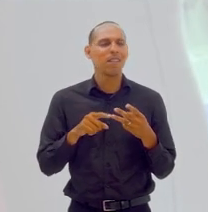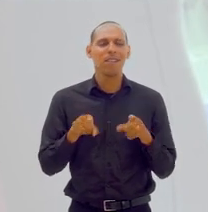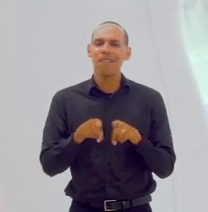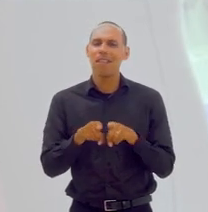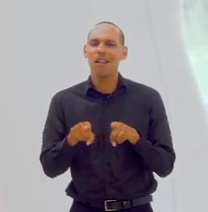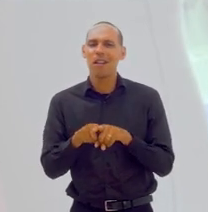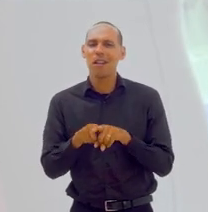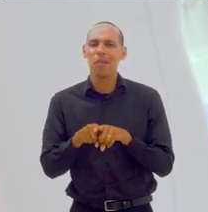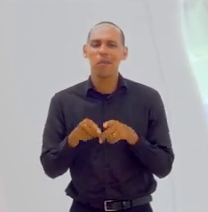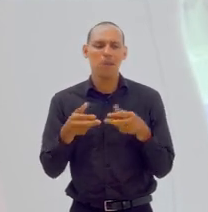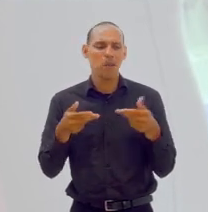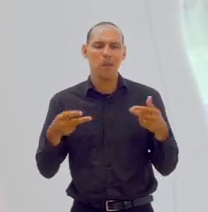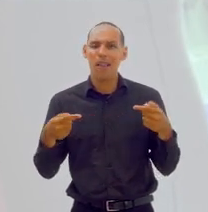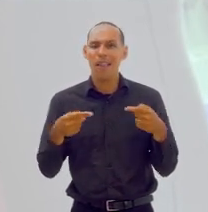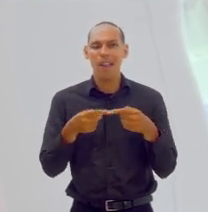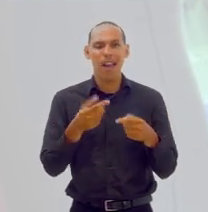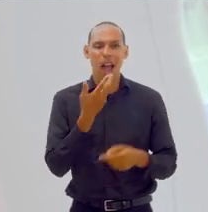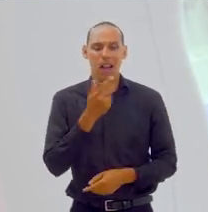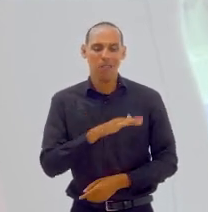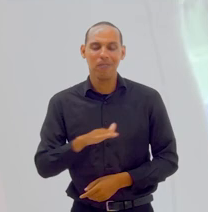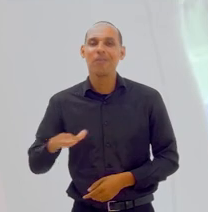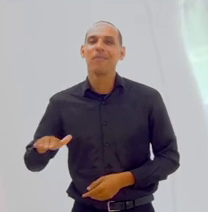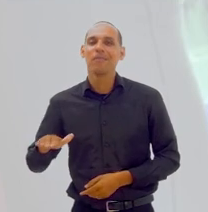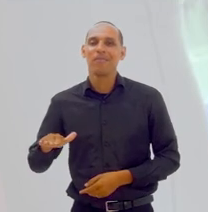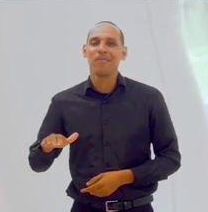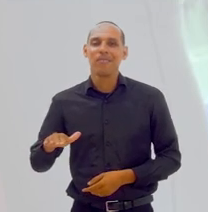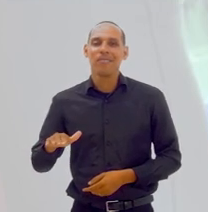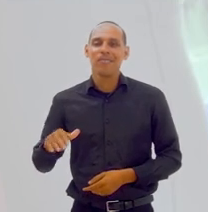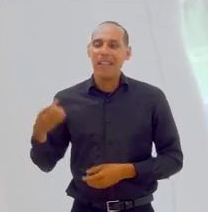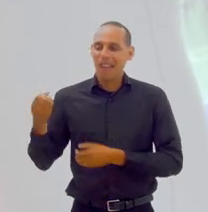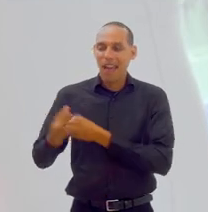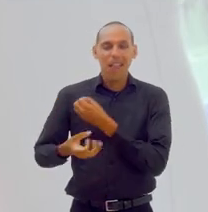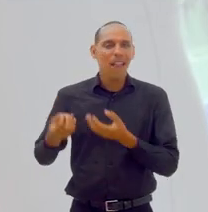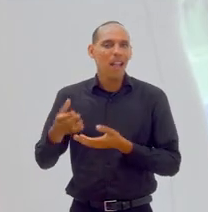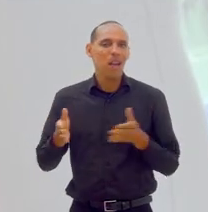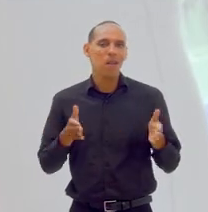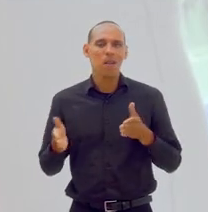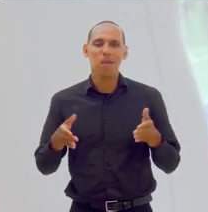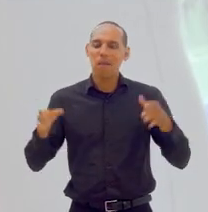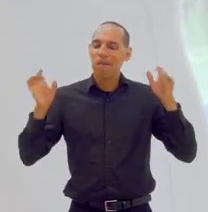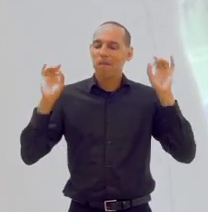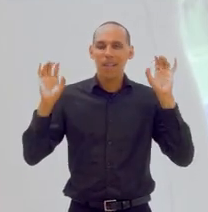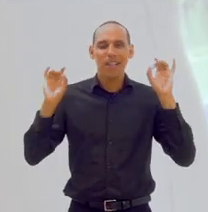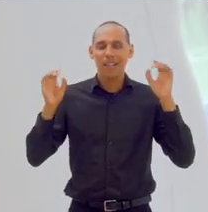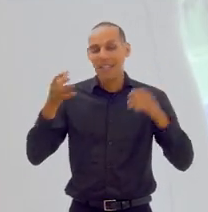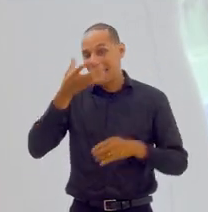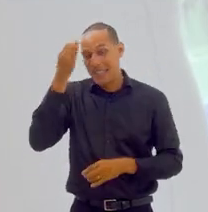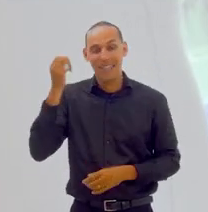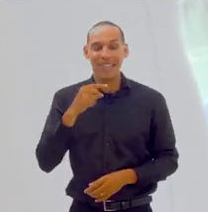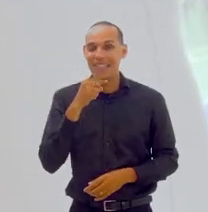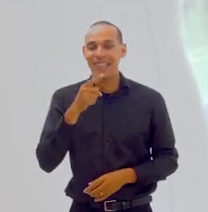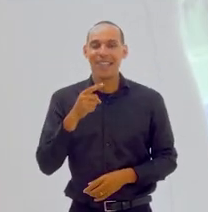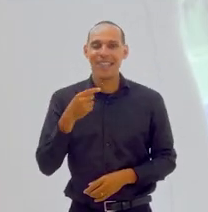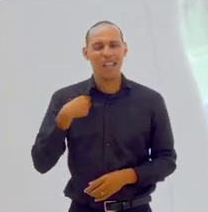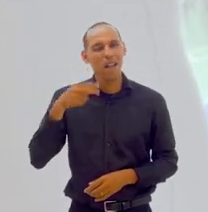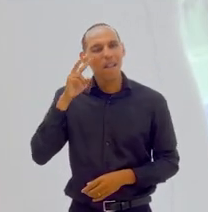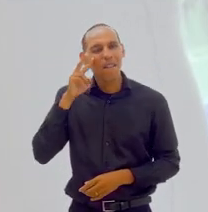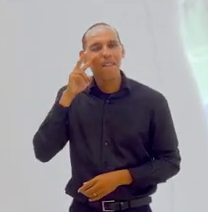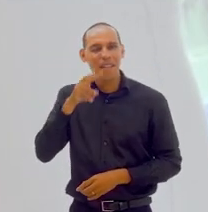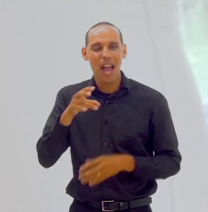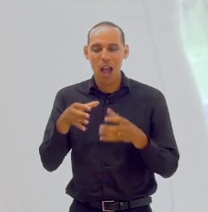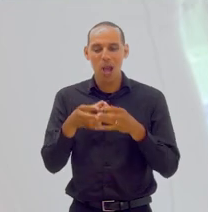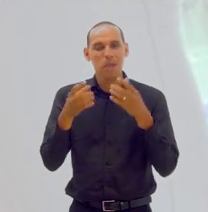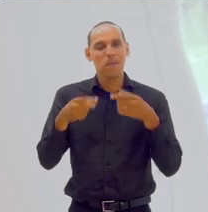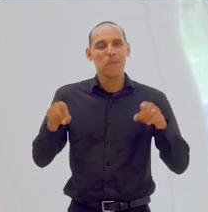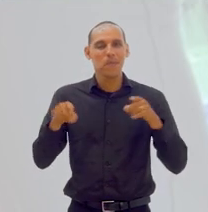específica para esse público, né? E trouxe momentos inesquecíveis. Eu estava recentemente regendo um concerto de